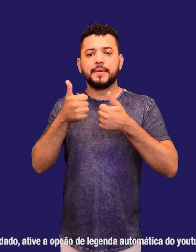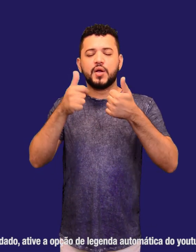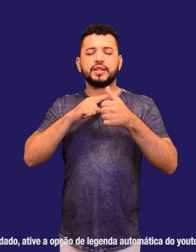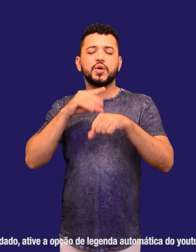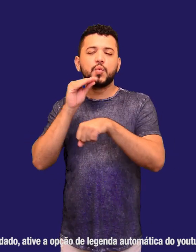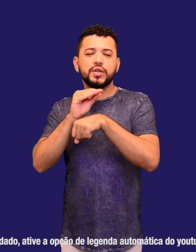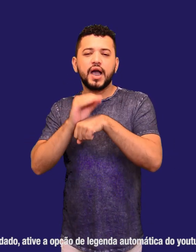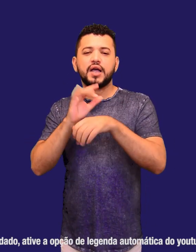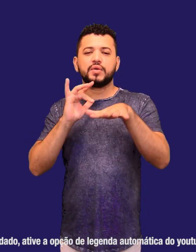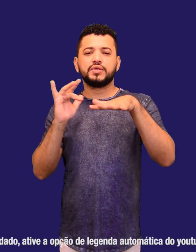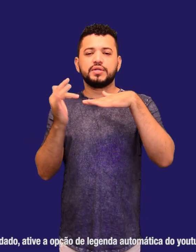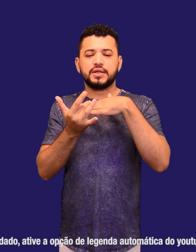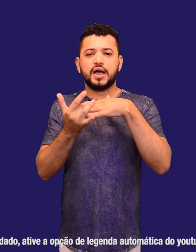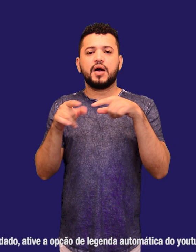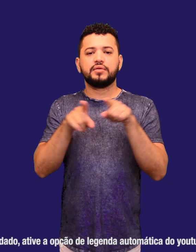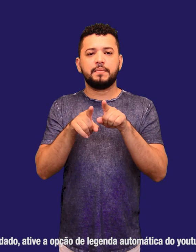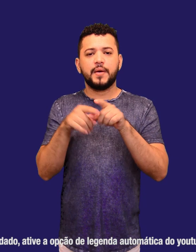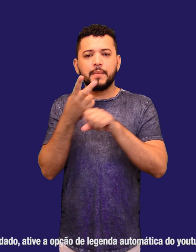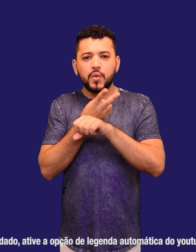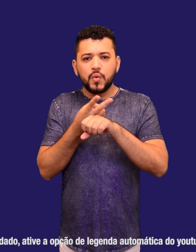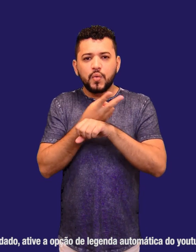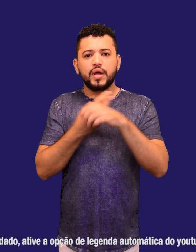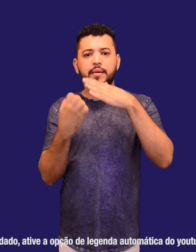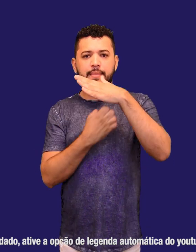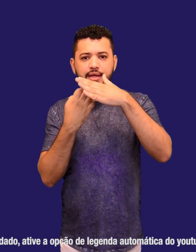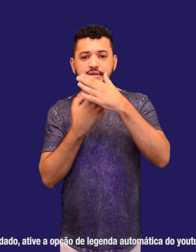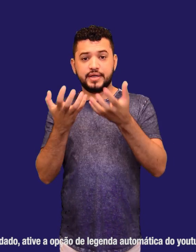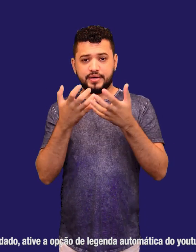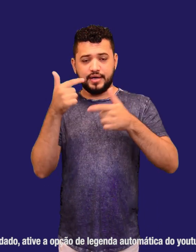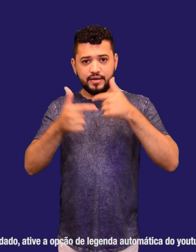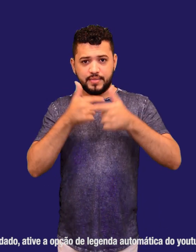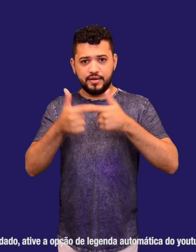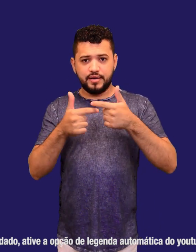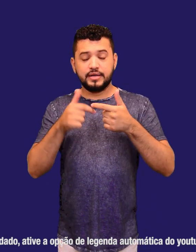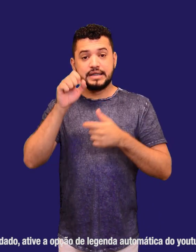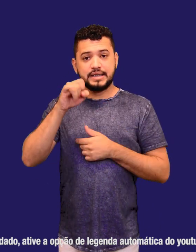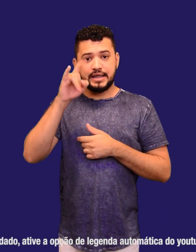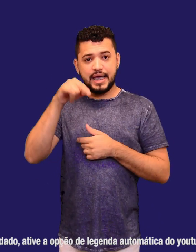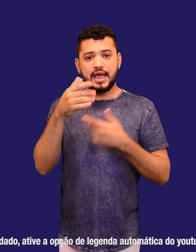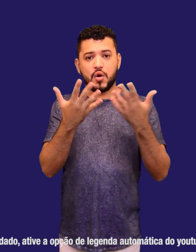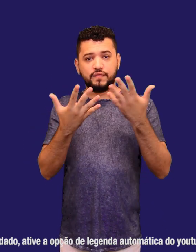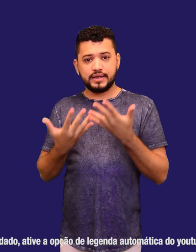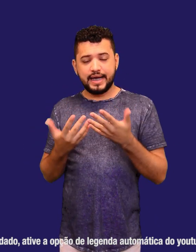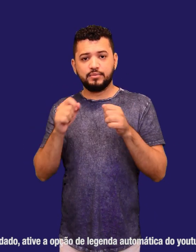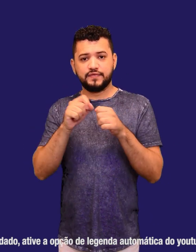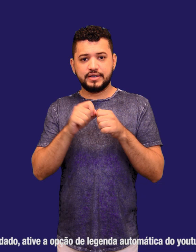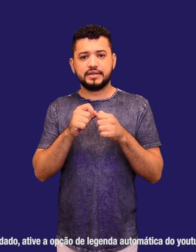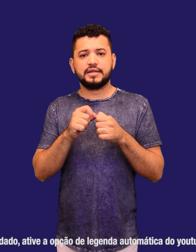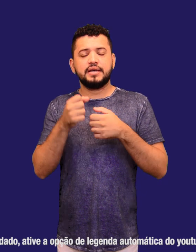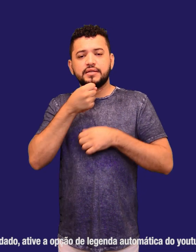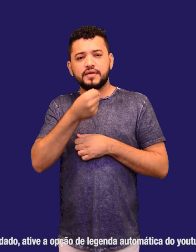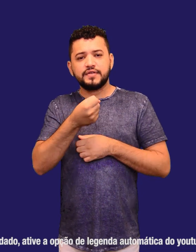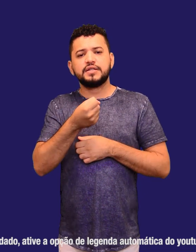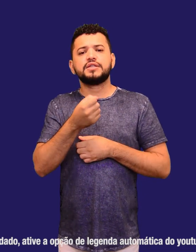rede social, fazer uma busca da empresa que quer trabalhar. Se foi convidado para uma entrevista, pesquisa